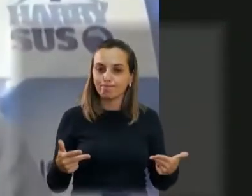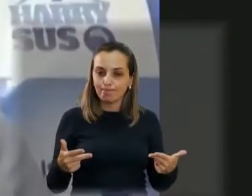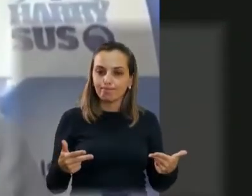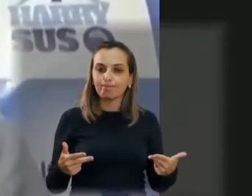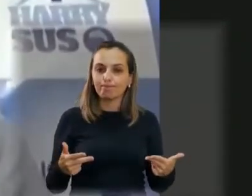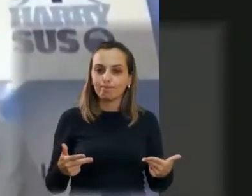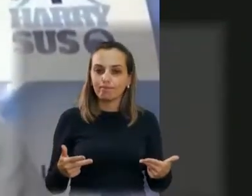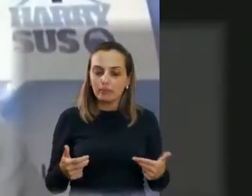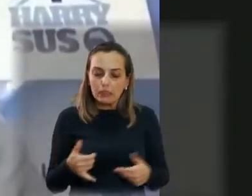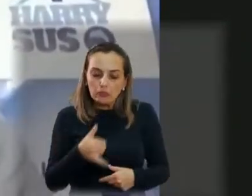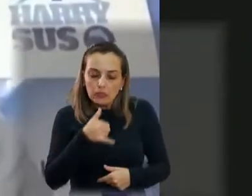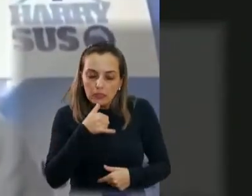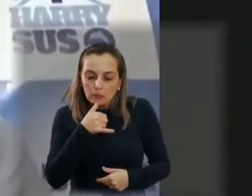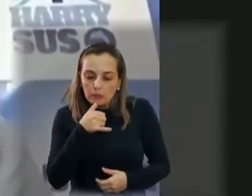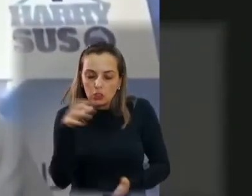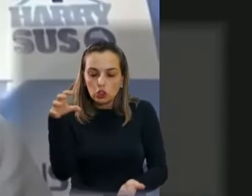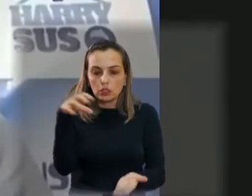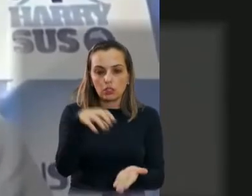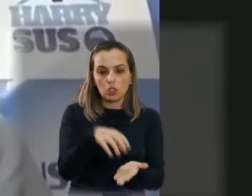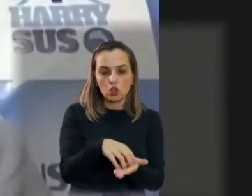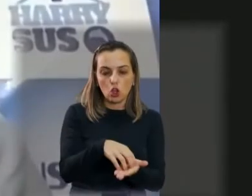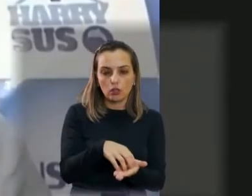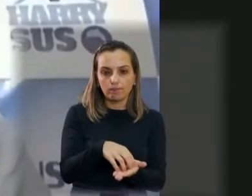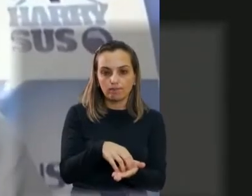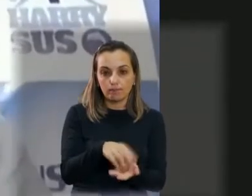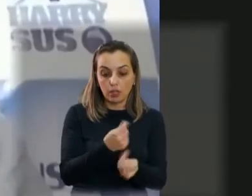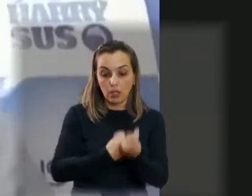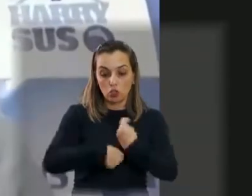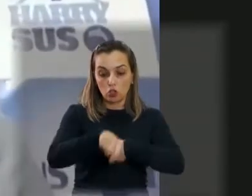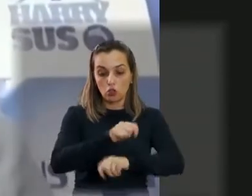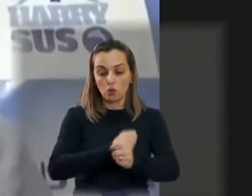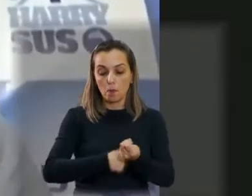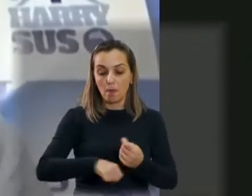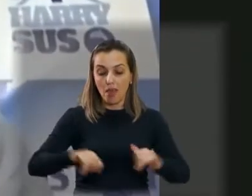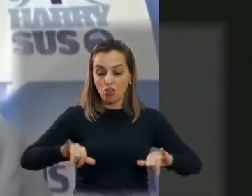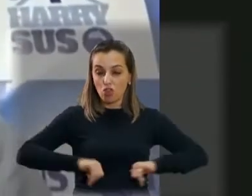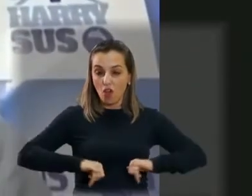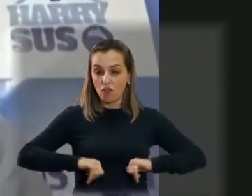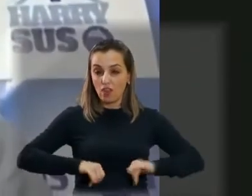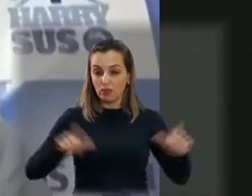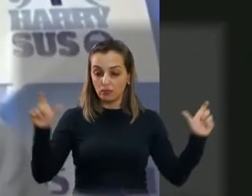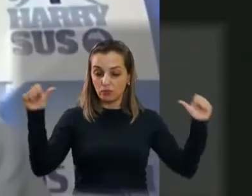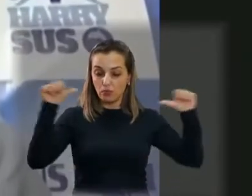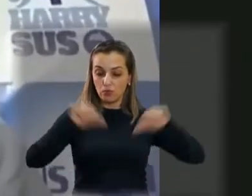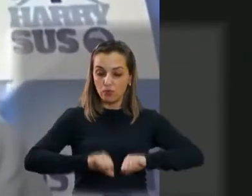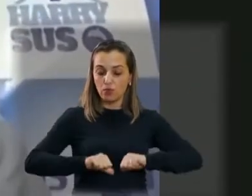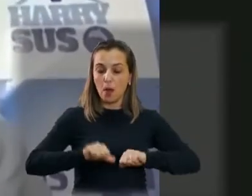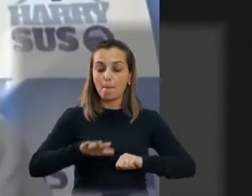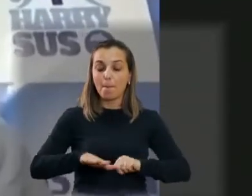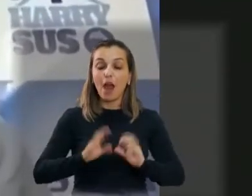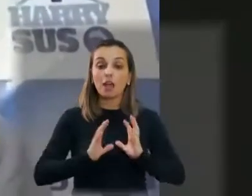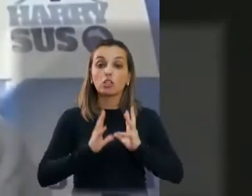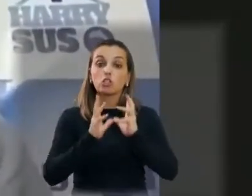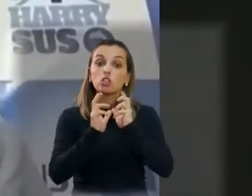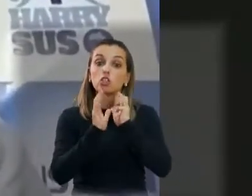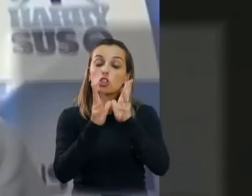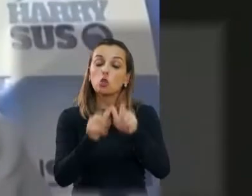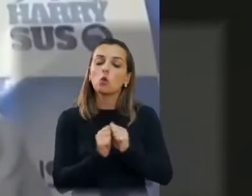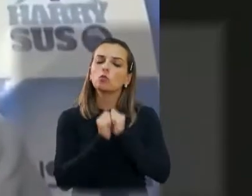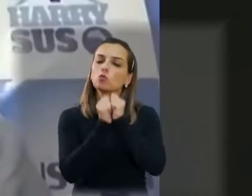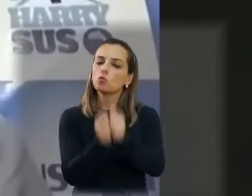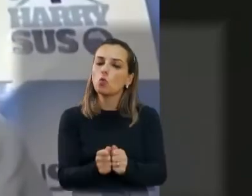Infelizmente, o setor econômico está sofrendo. Porém, nesse momento, nós temos que pensar juntos numa